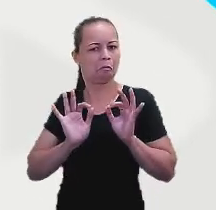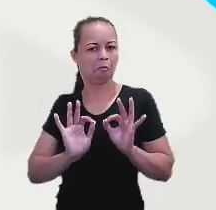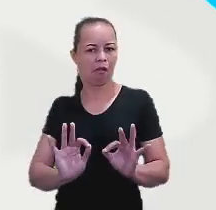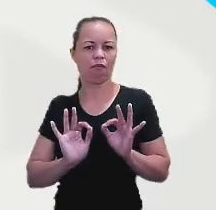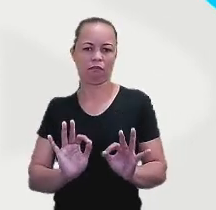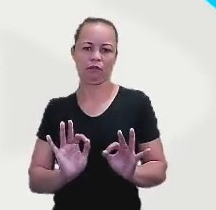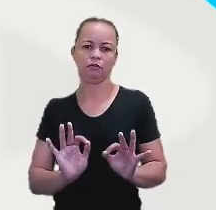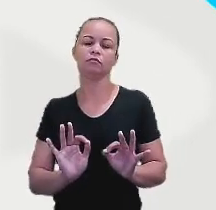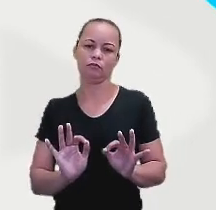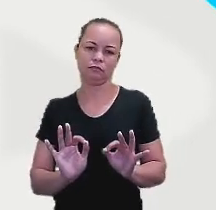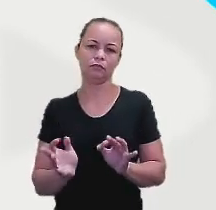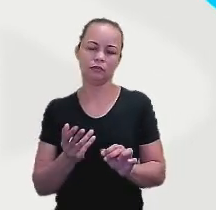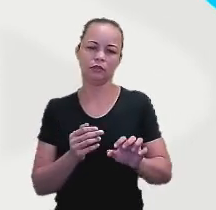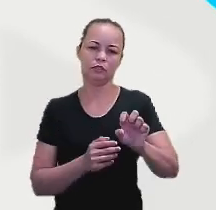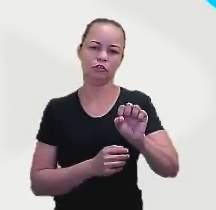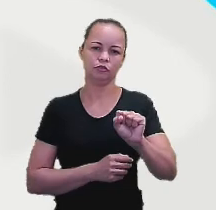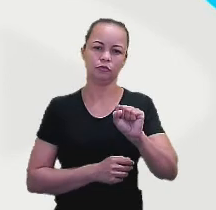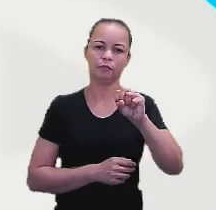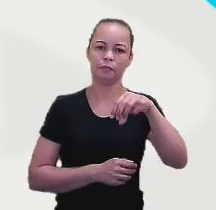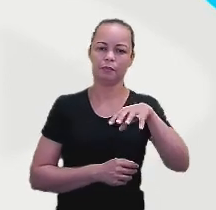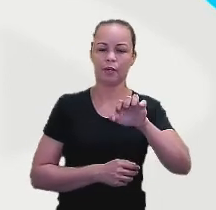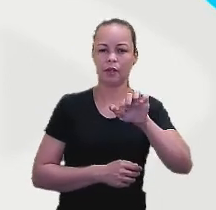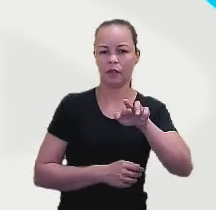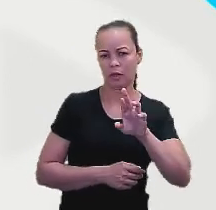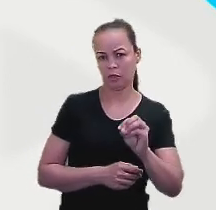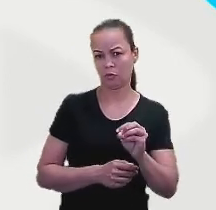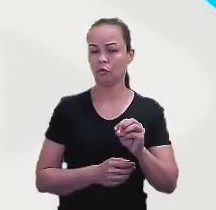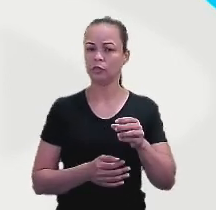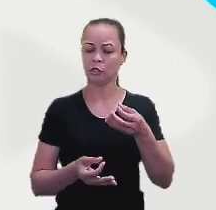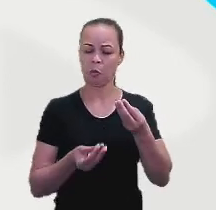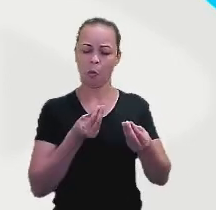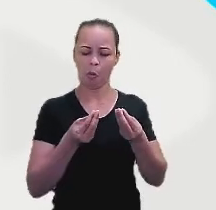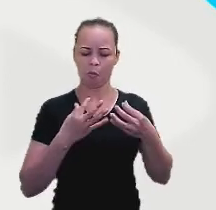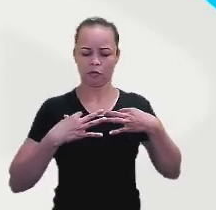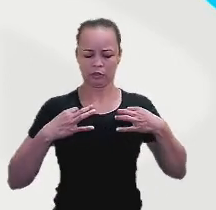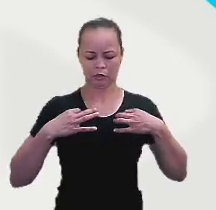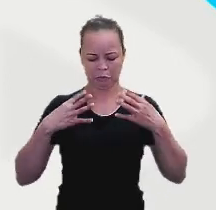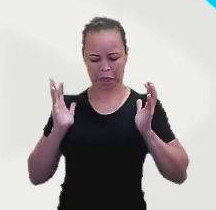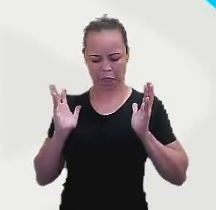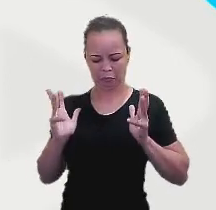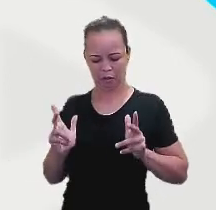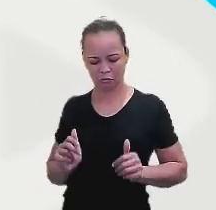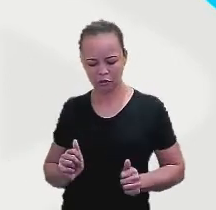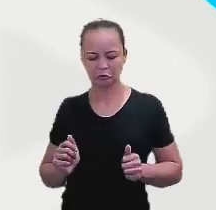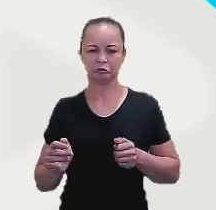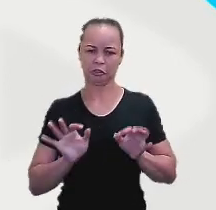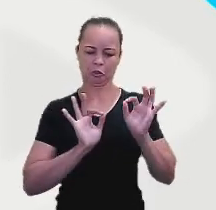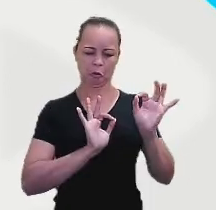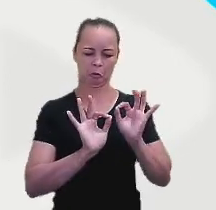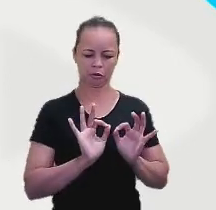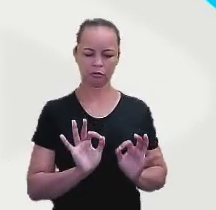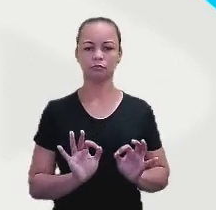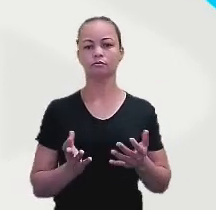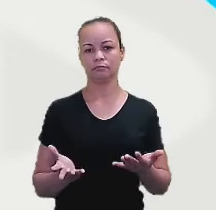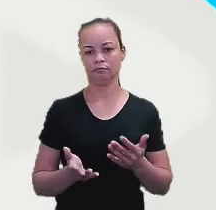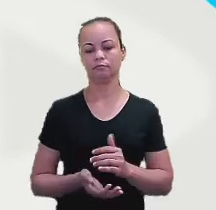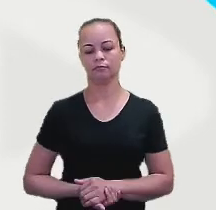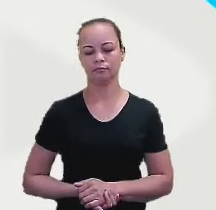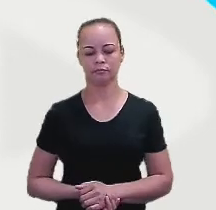perfeição. Esmero na aparência pessoal, na maneira de vestir, tá alinhado, né? No caso.